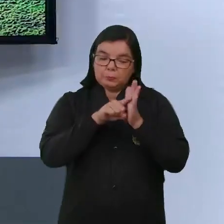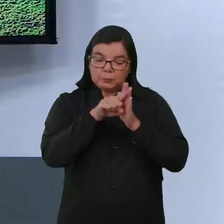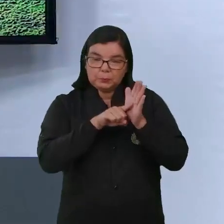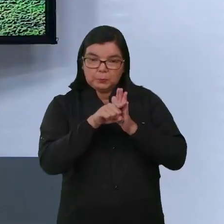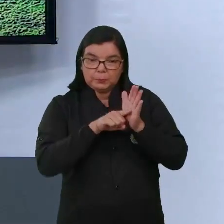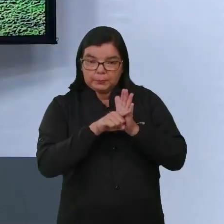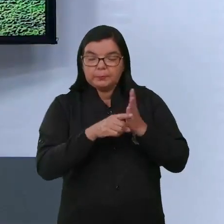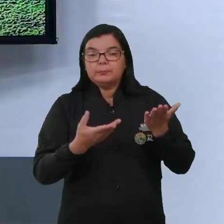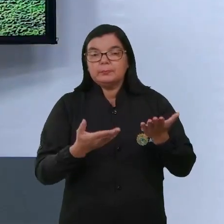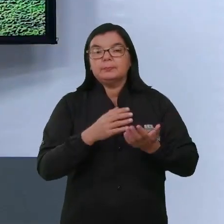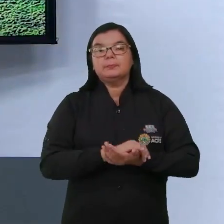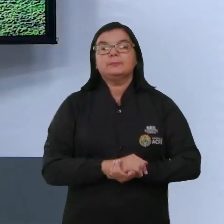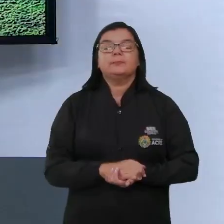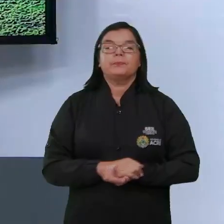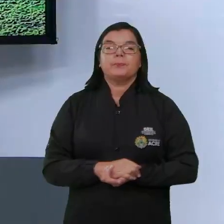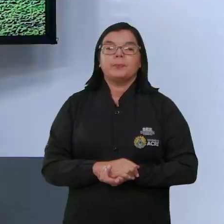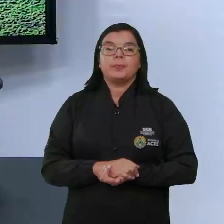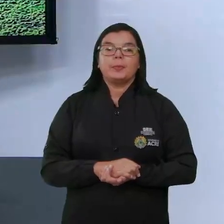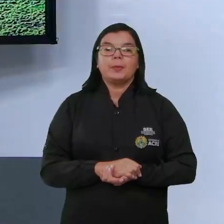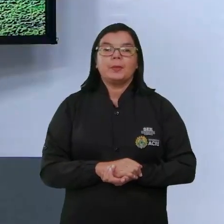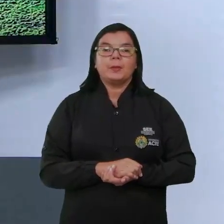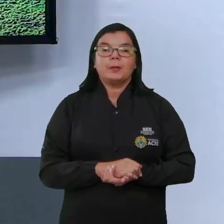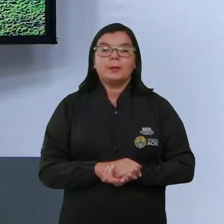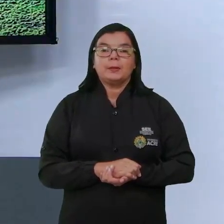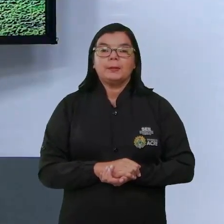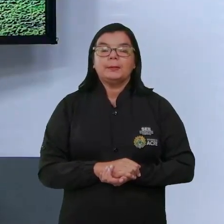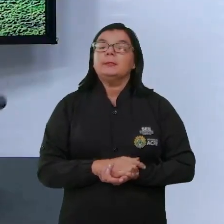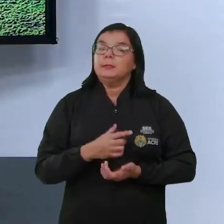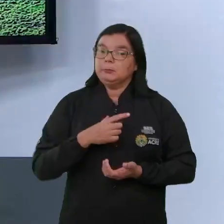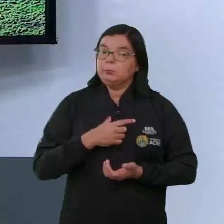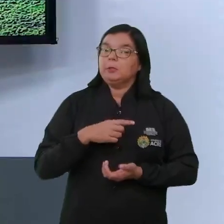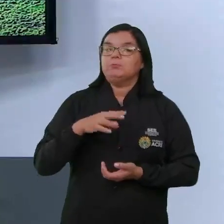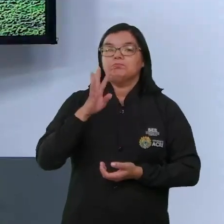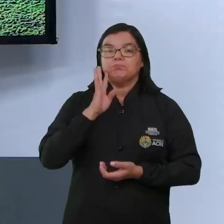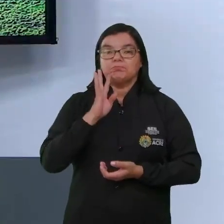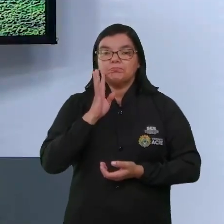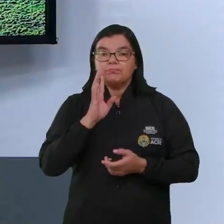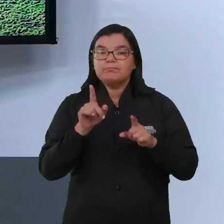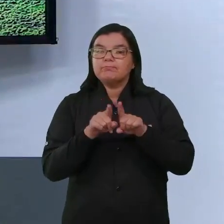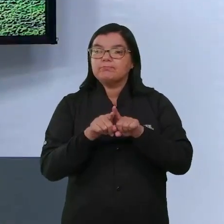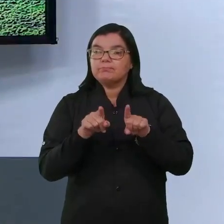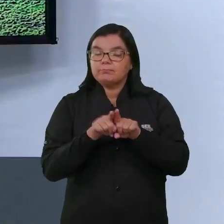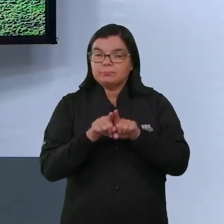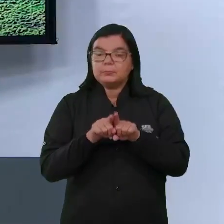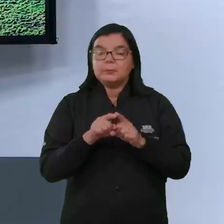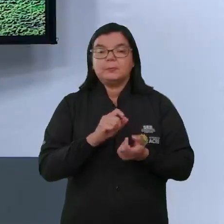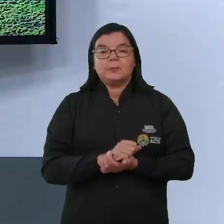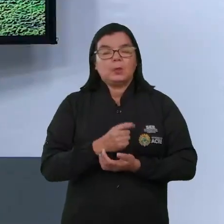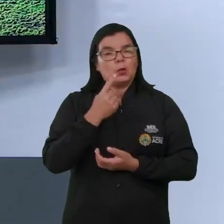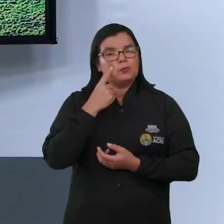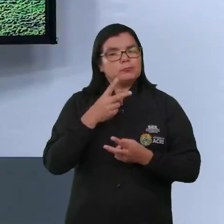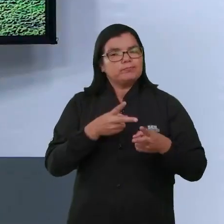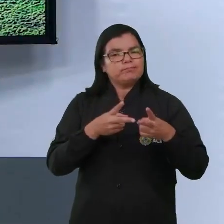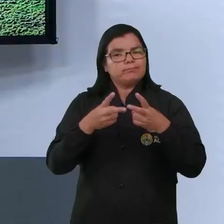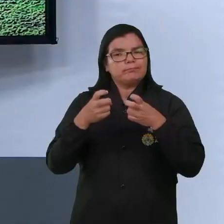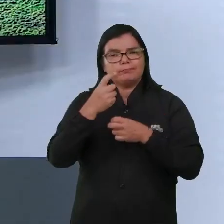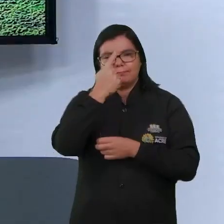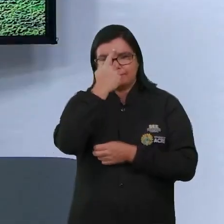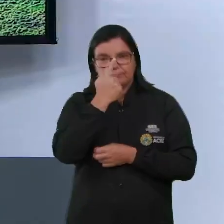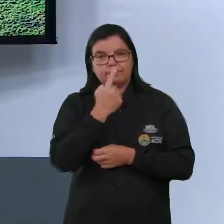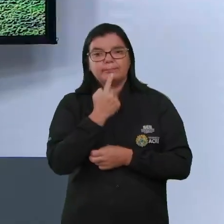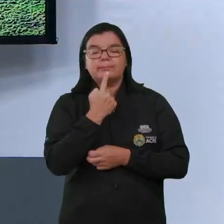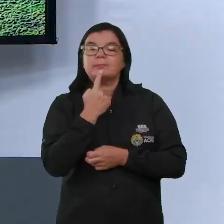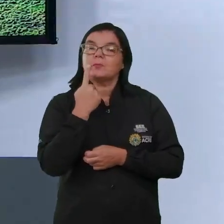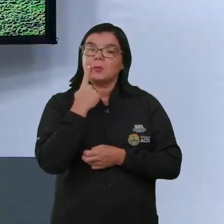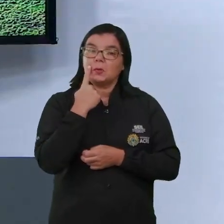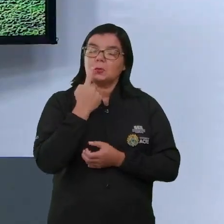no meio científico, aliás, e é bem interessante quando a gente olha essas imagens e a